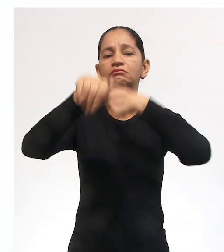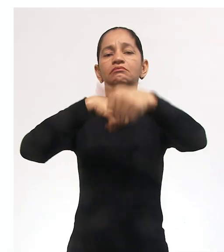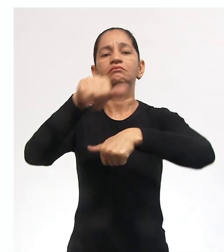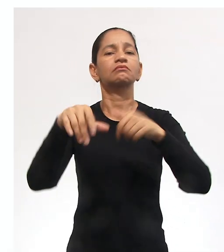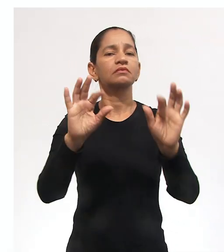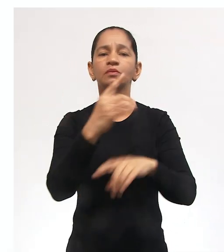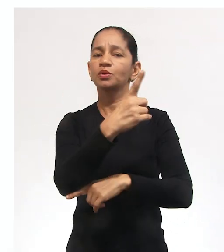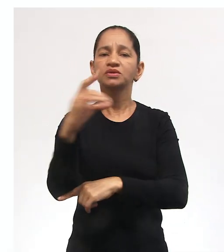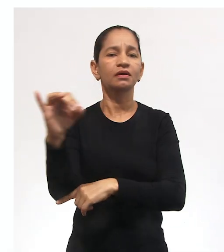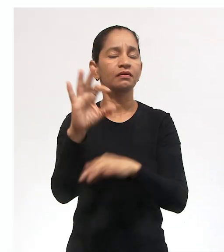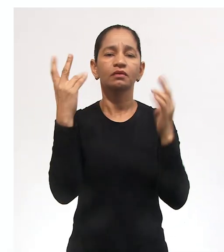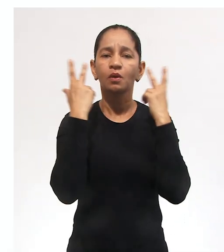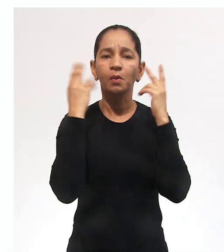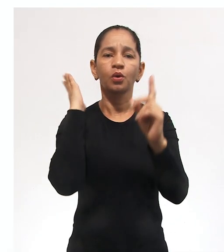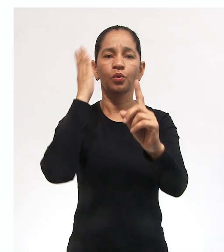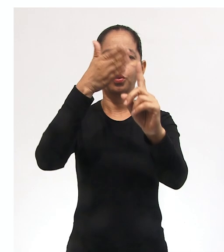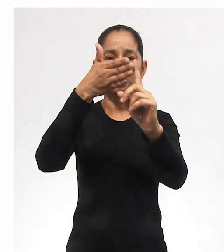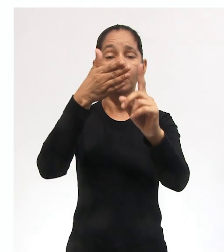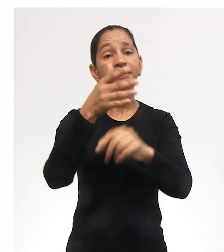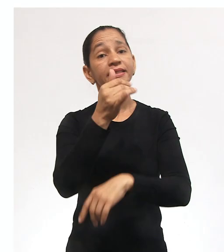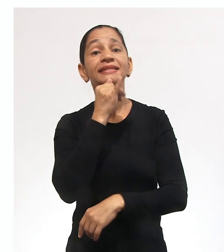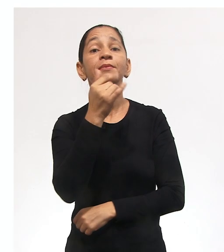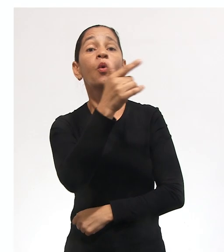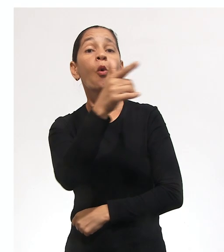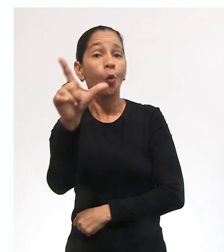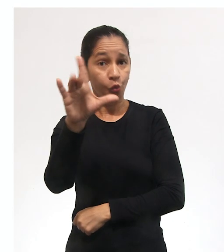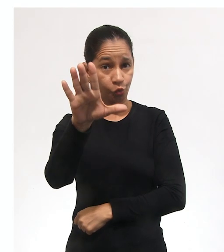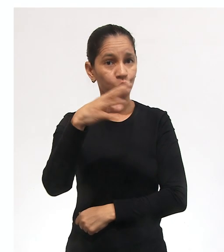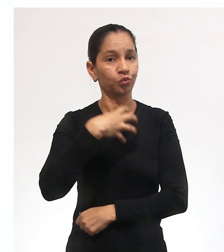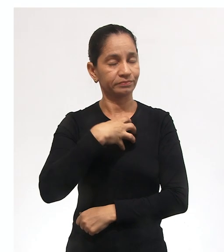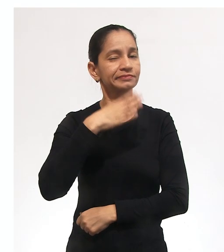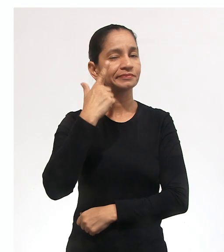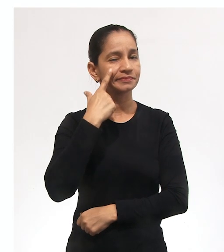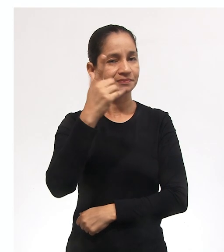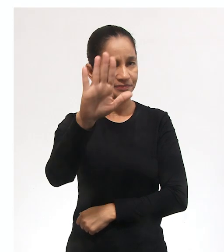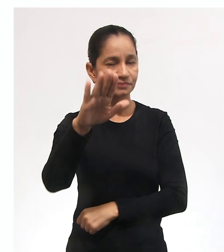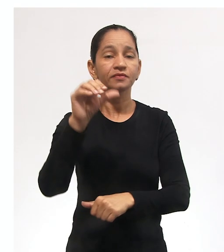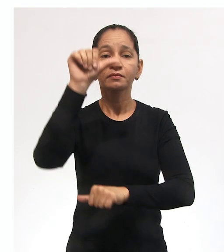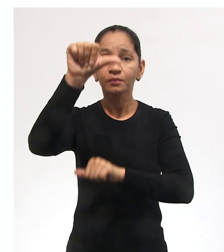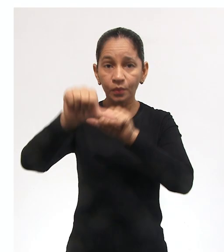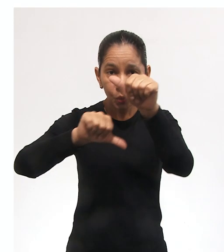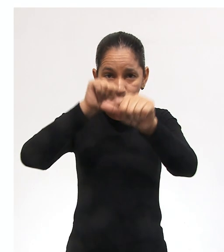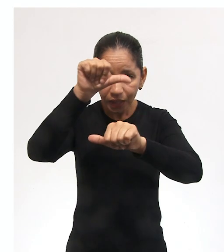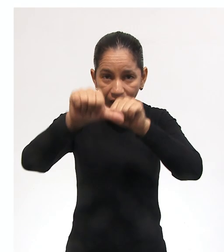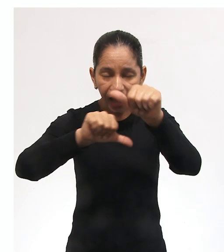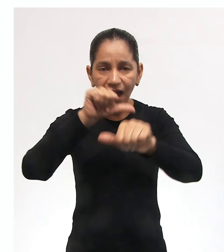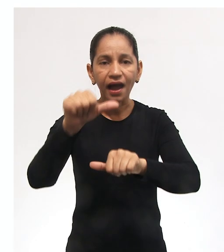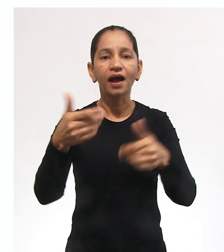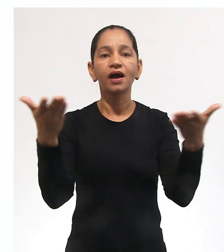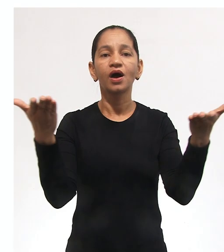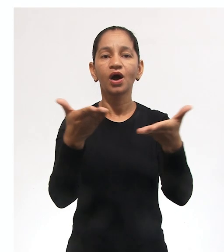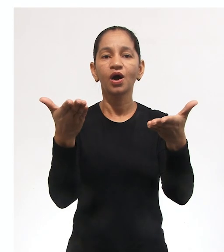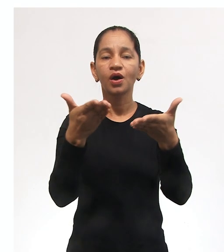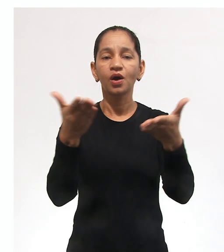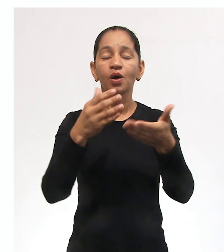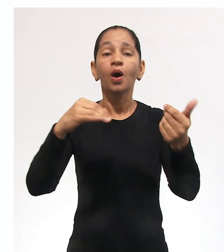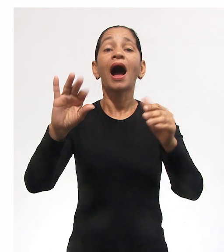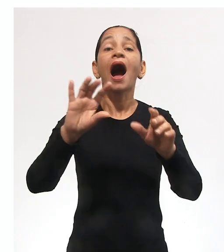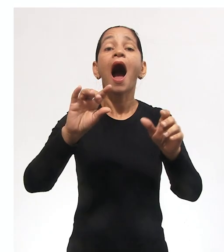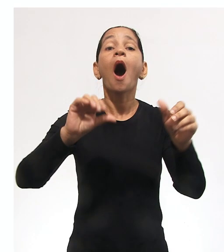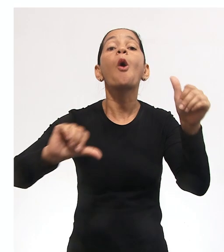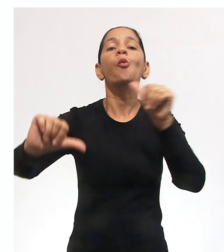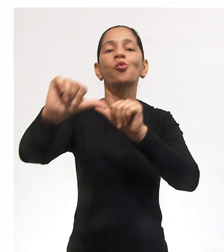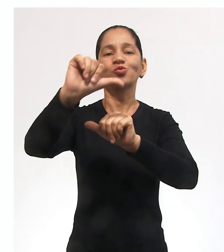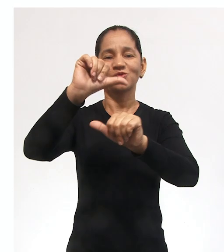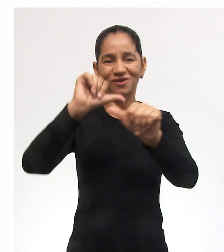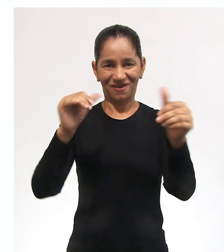100. E no outro caso, a gente quer transformar um número decimal em